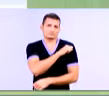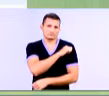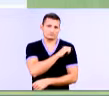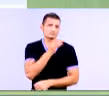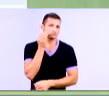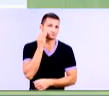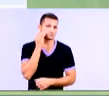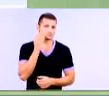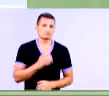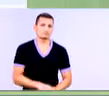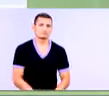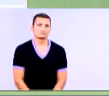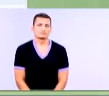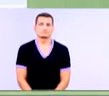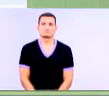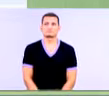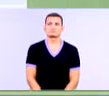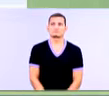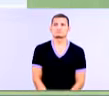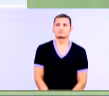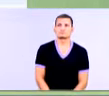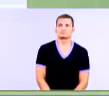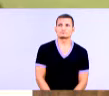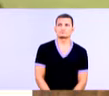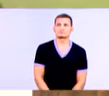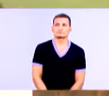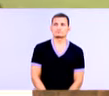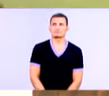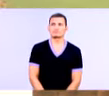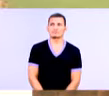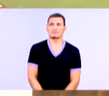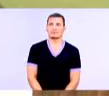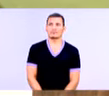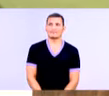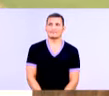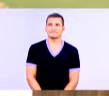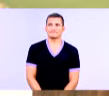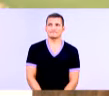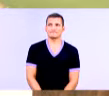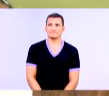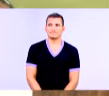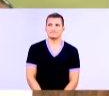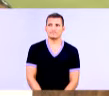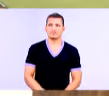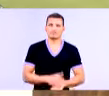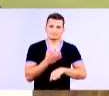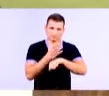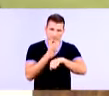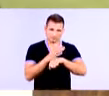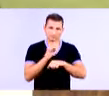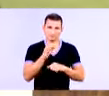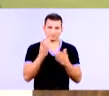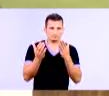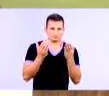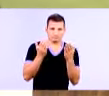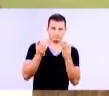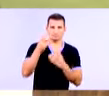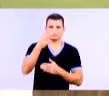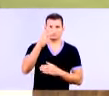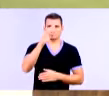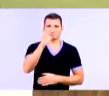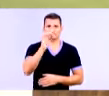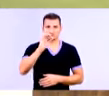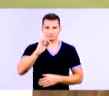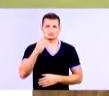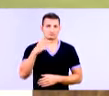Vamos lá. Embora a atividade tenha sido especificada para analisar 2 códigos, como a gente não tem como